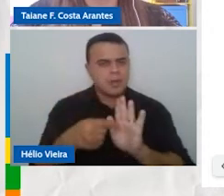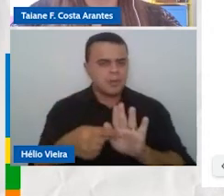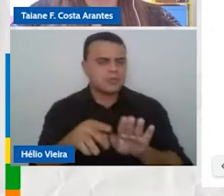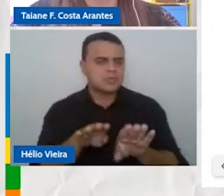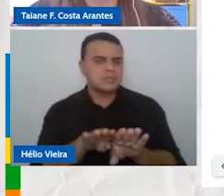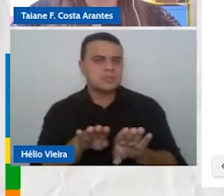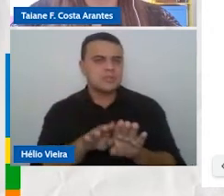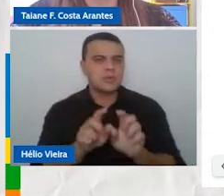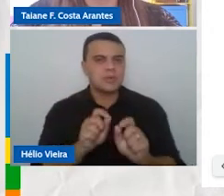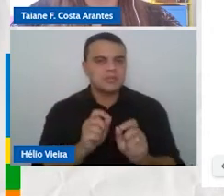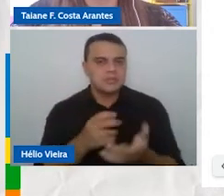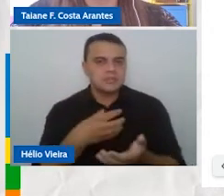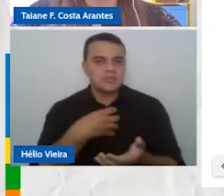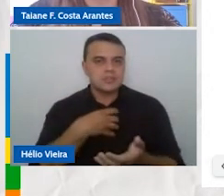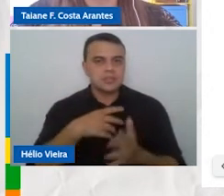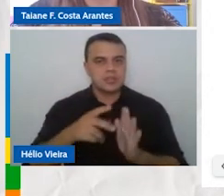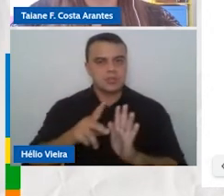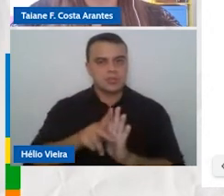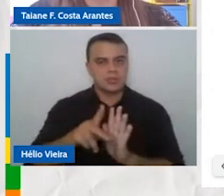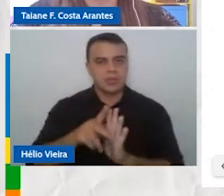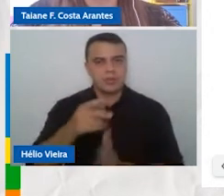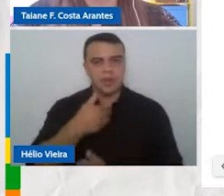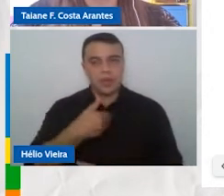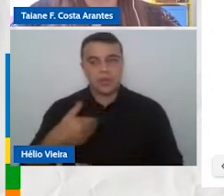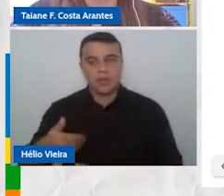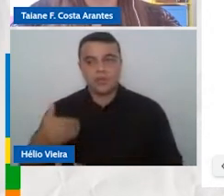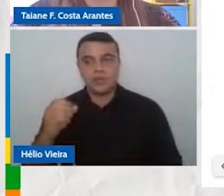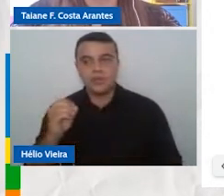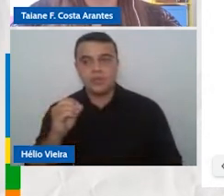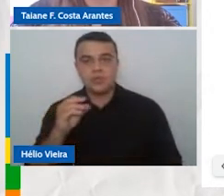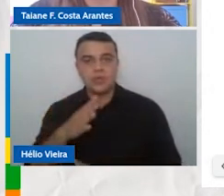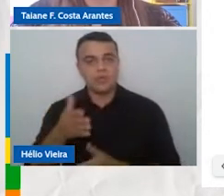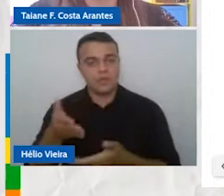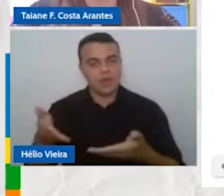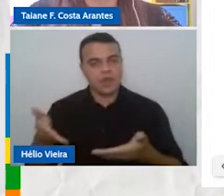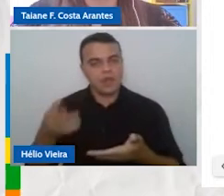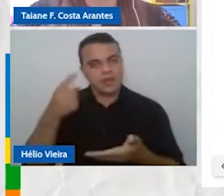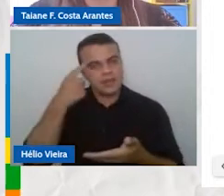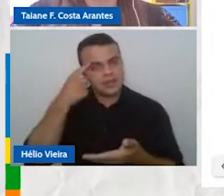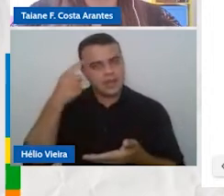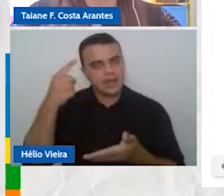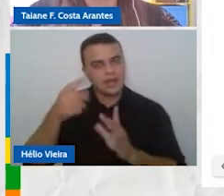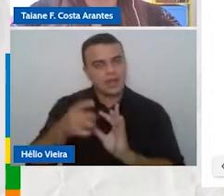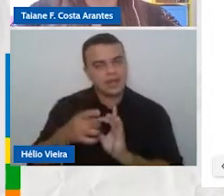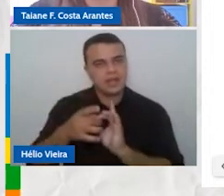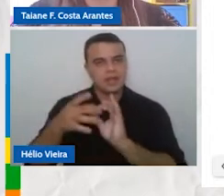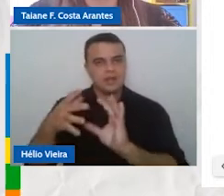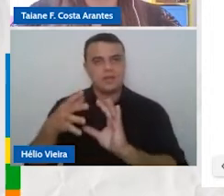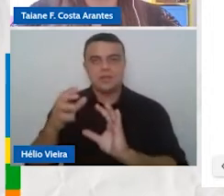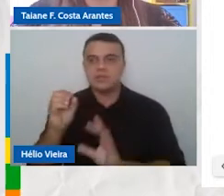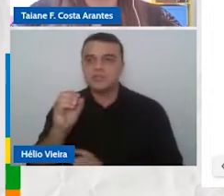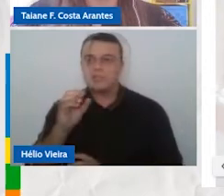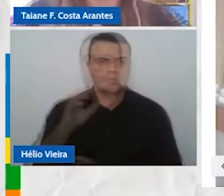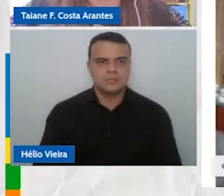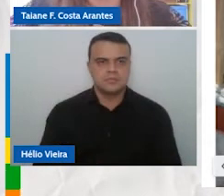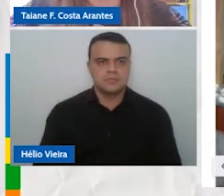ao espírito republicano, associado naquele momento às ideias de liberdade e modernidade.